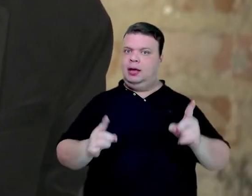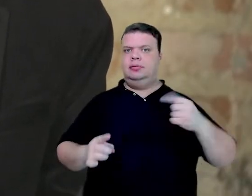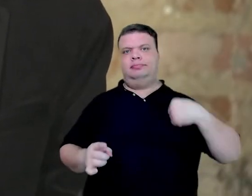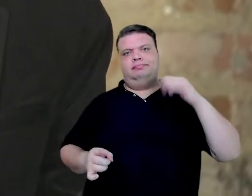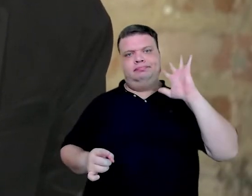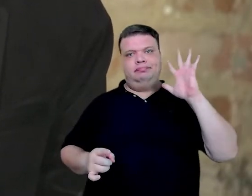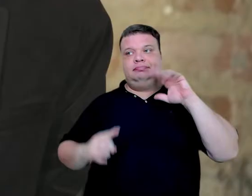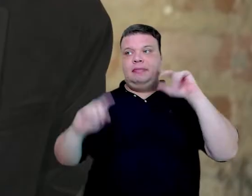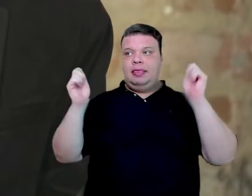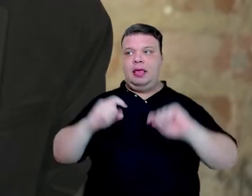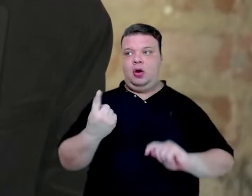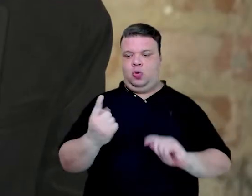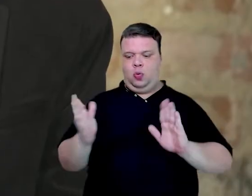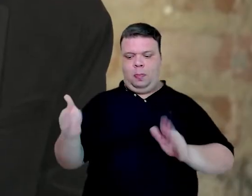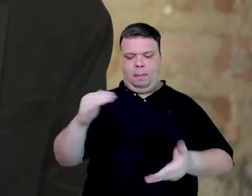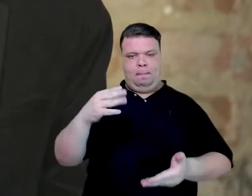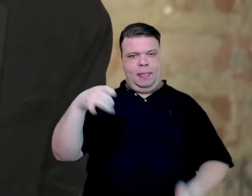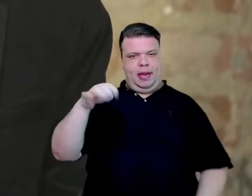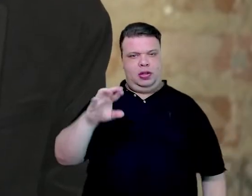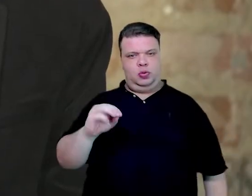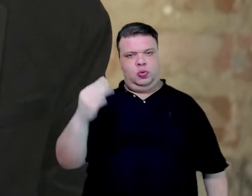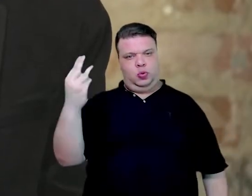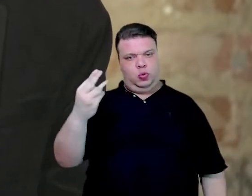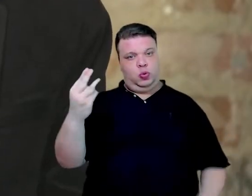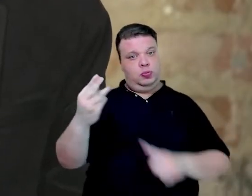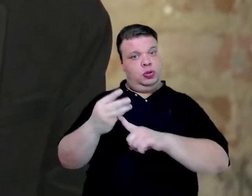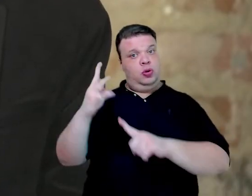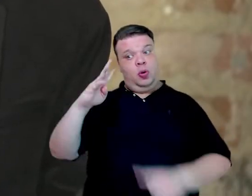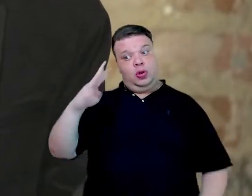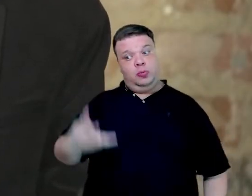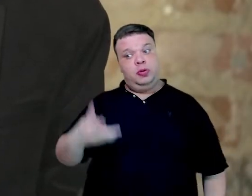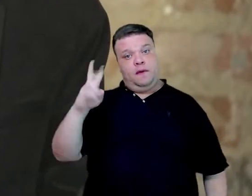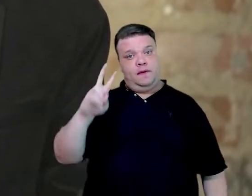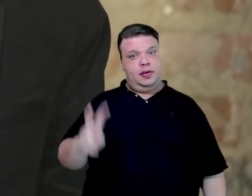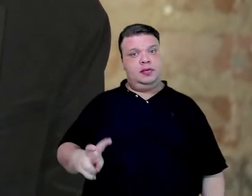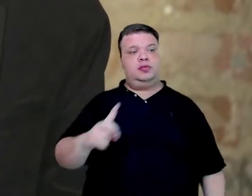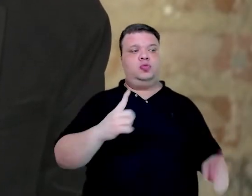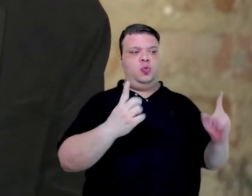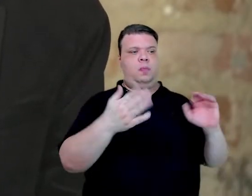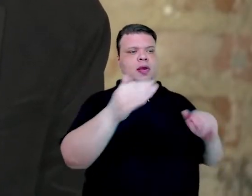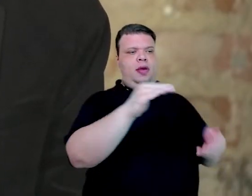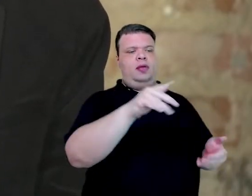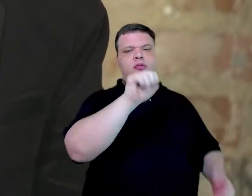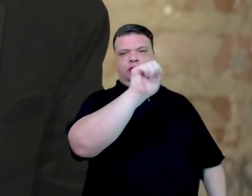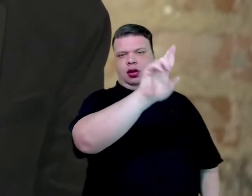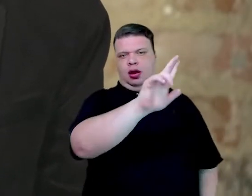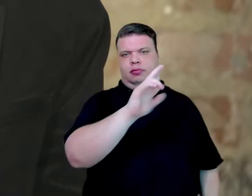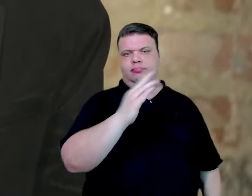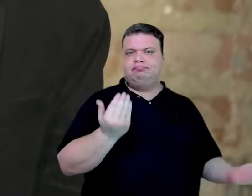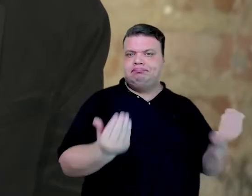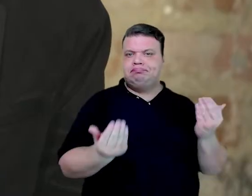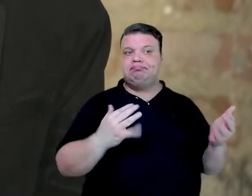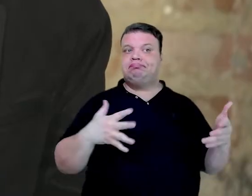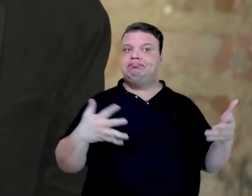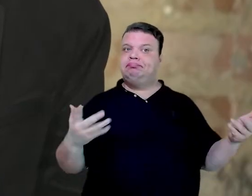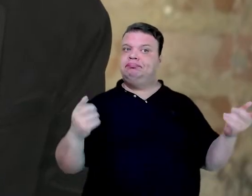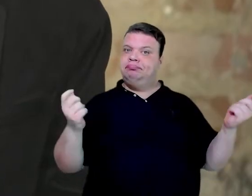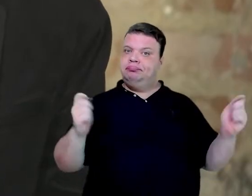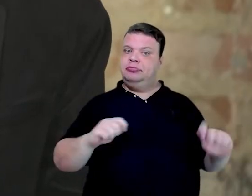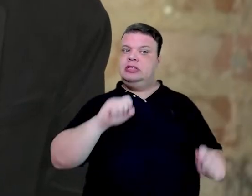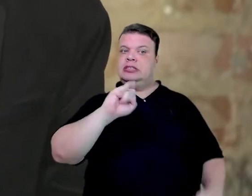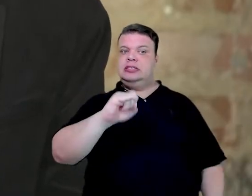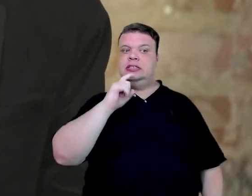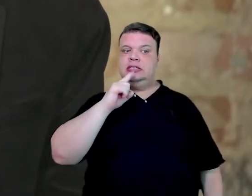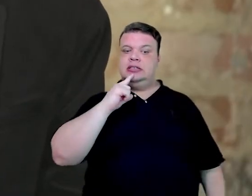dessa transferência vertical de calor. Contudo, a capacidade térmica de 1 metro cúbico de água, né, é 4.000